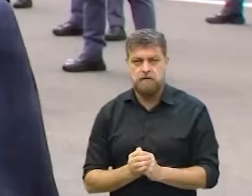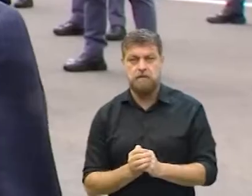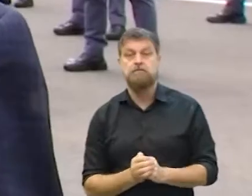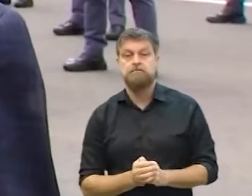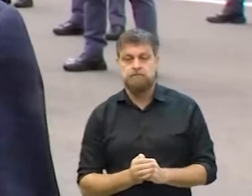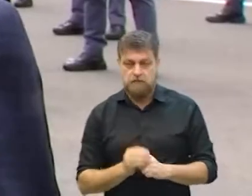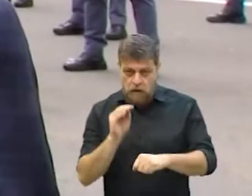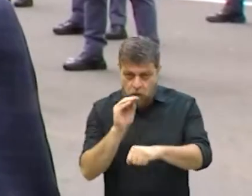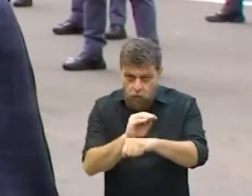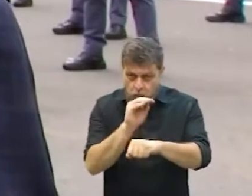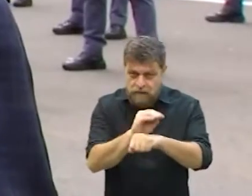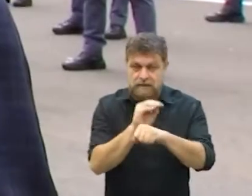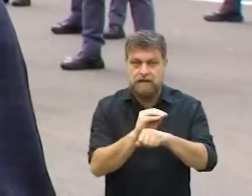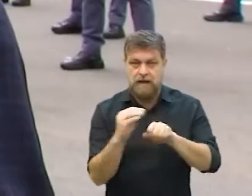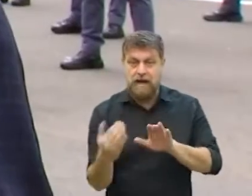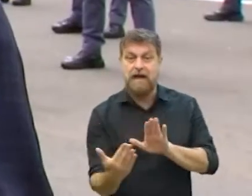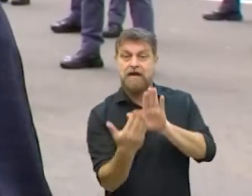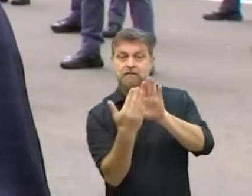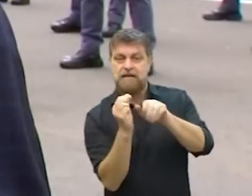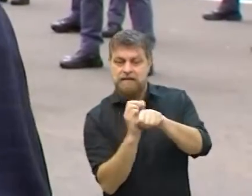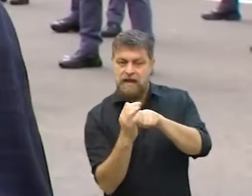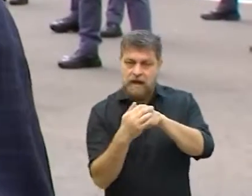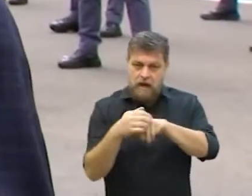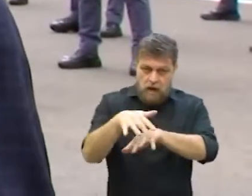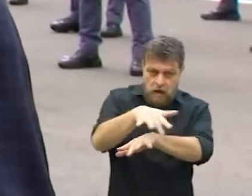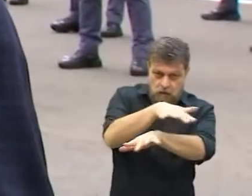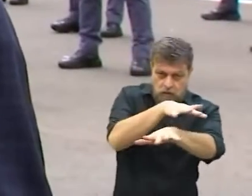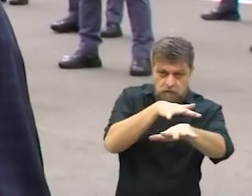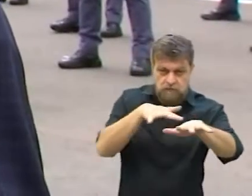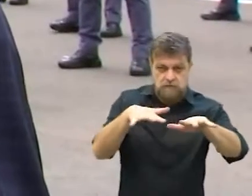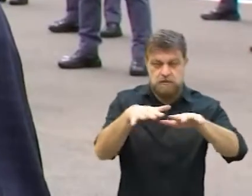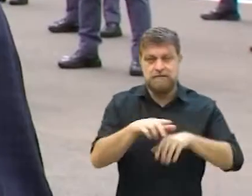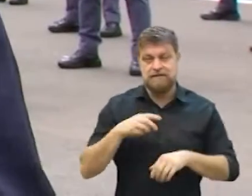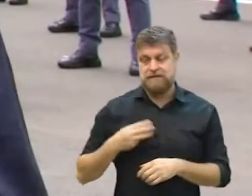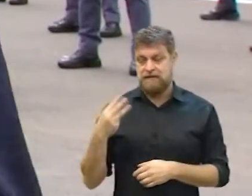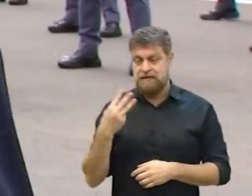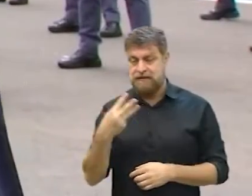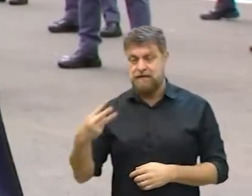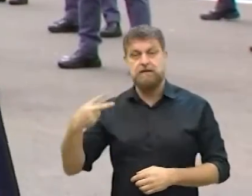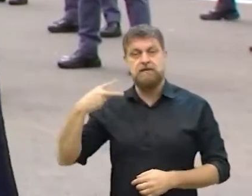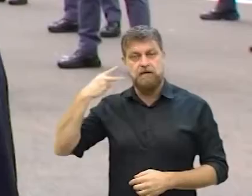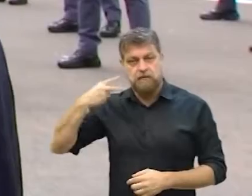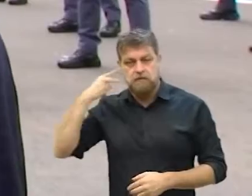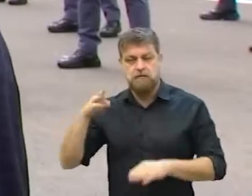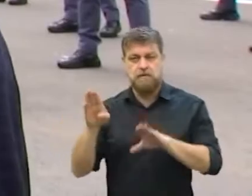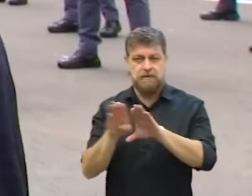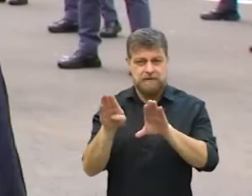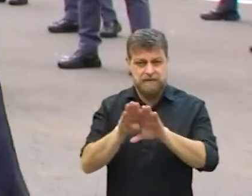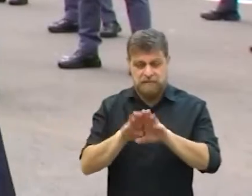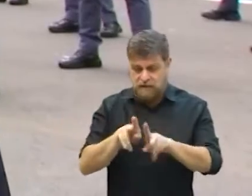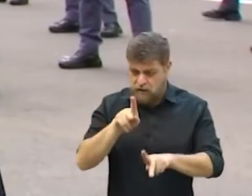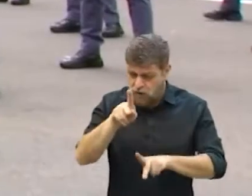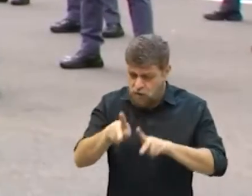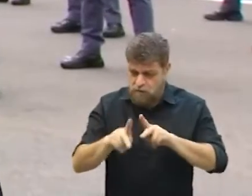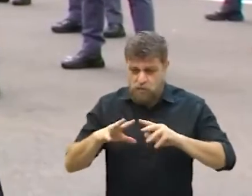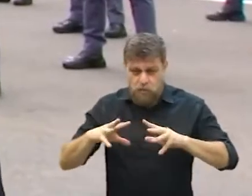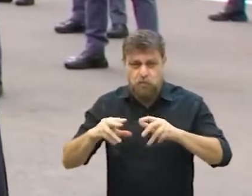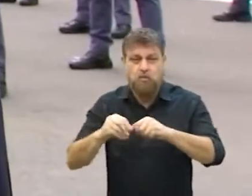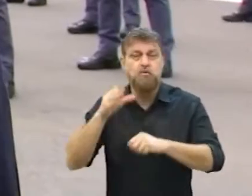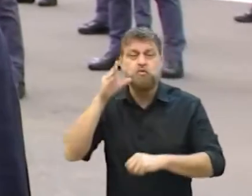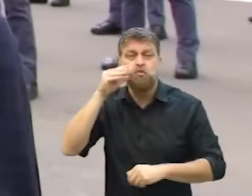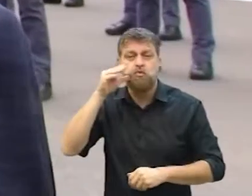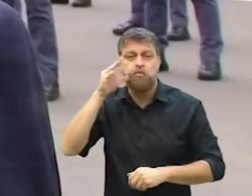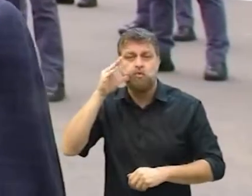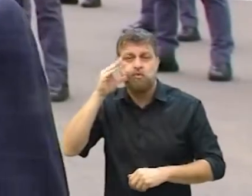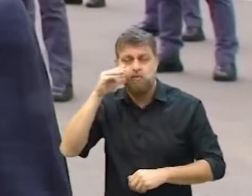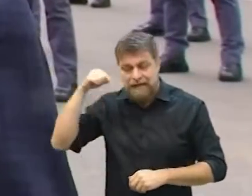com respeito ao tratamento, ao enfrentamento da Covid-19, através dos 33 vereadores e também de todo o corpo